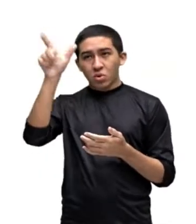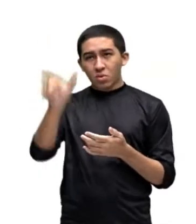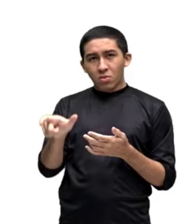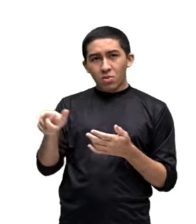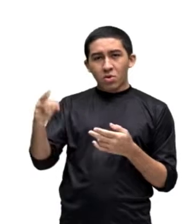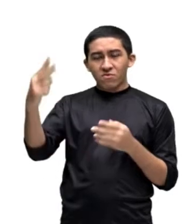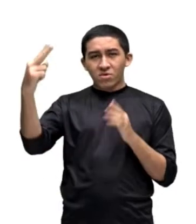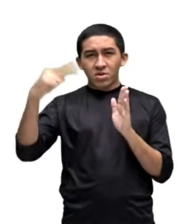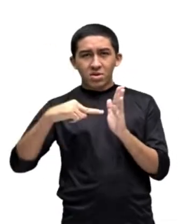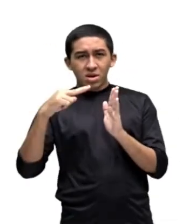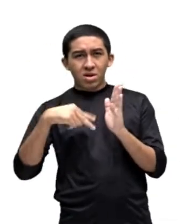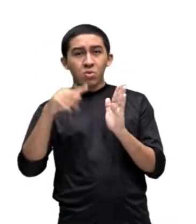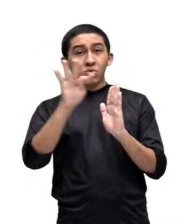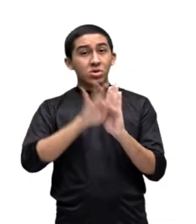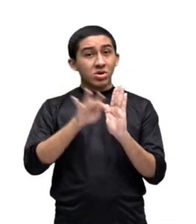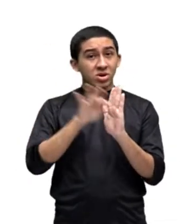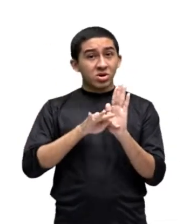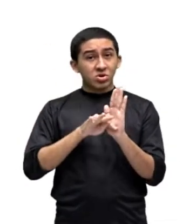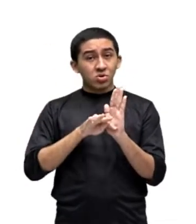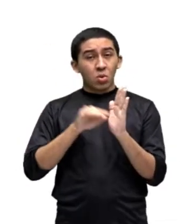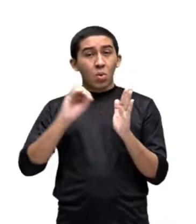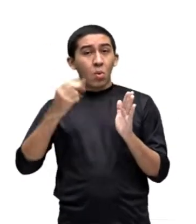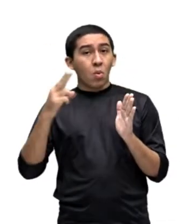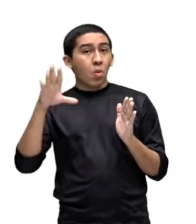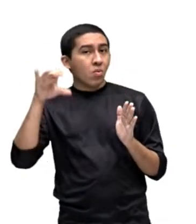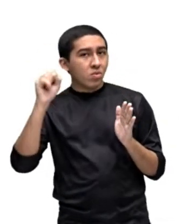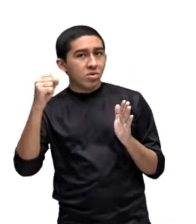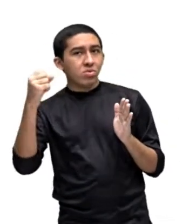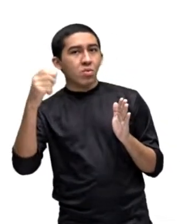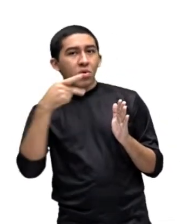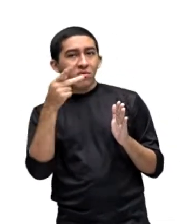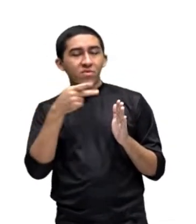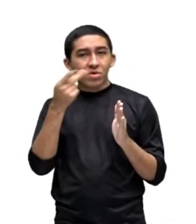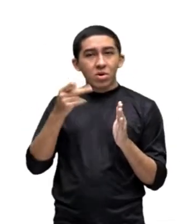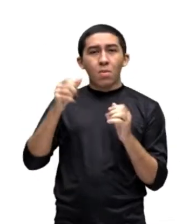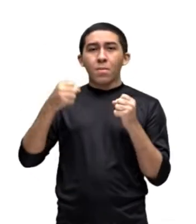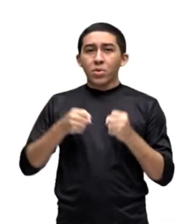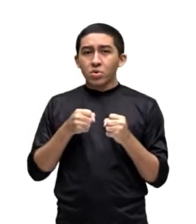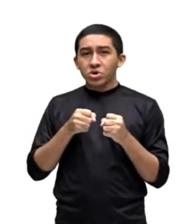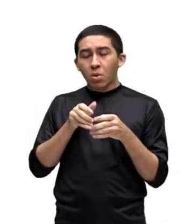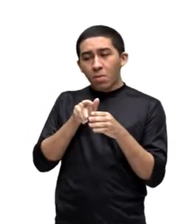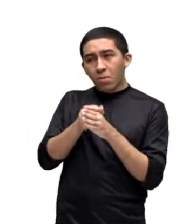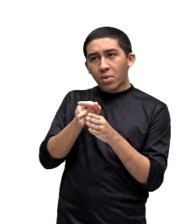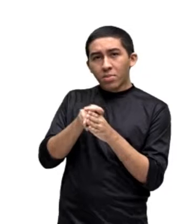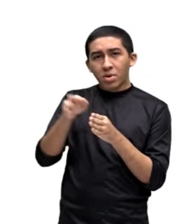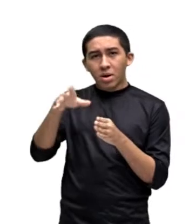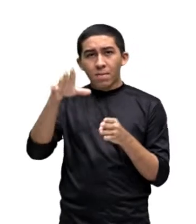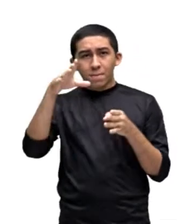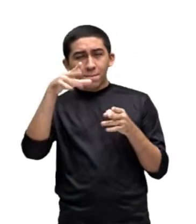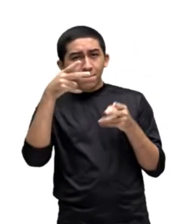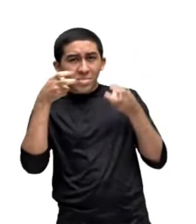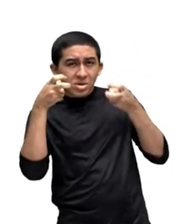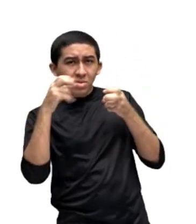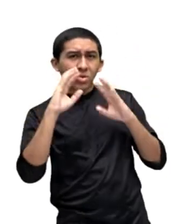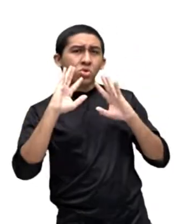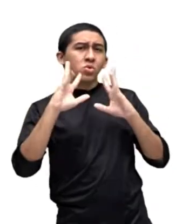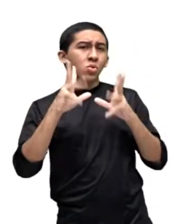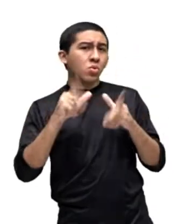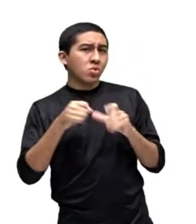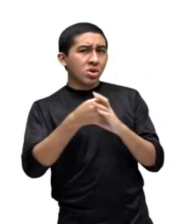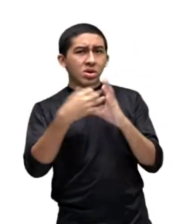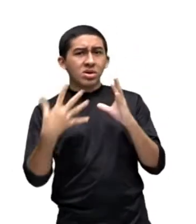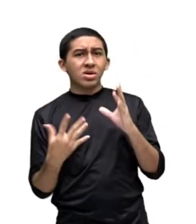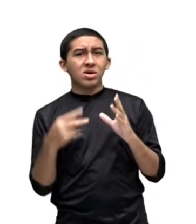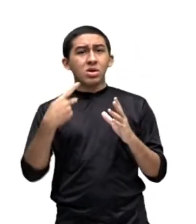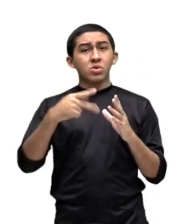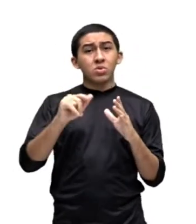texto ou ouvindo o que eu estou falando possa receber essa mensagem, receber essa fala, essa frase